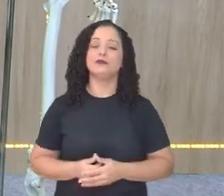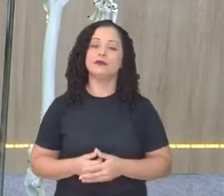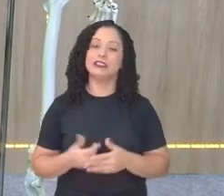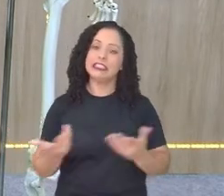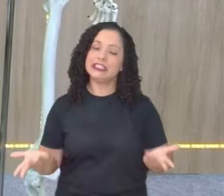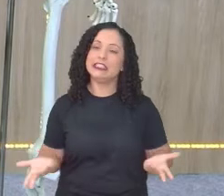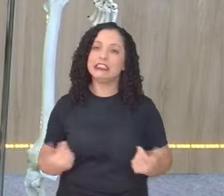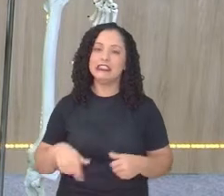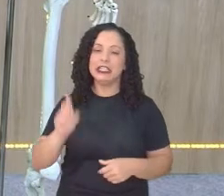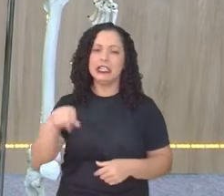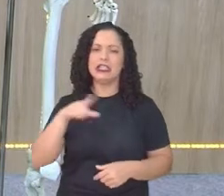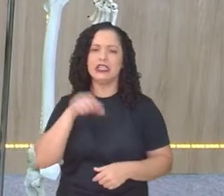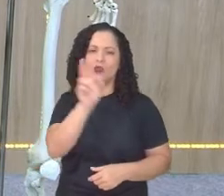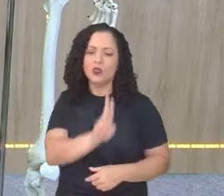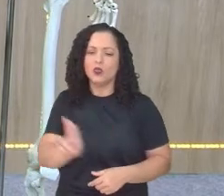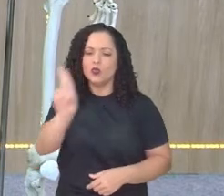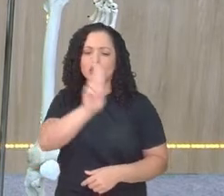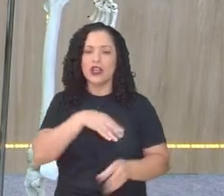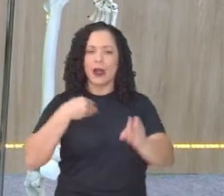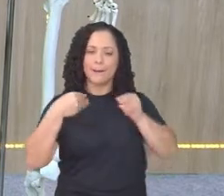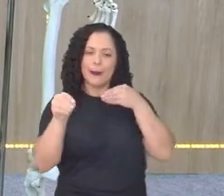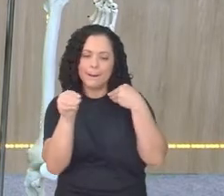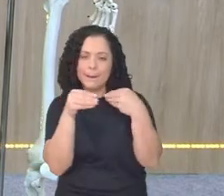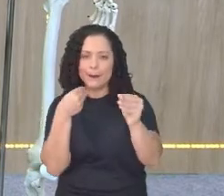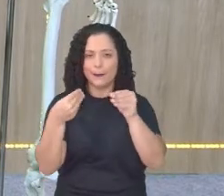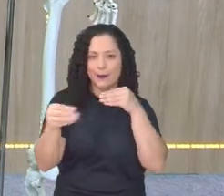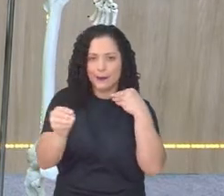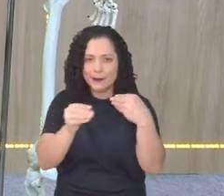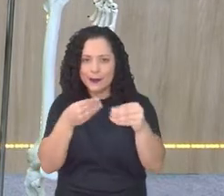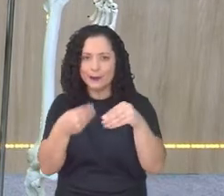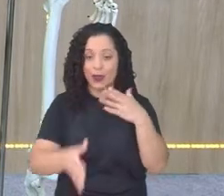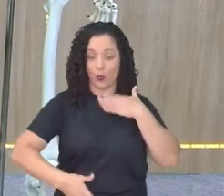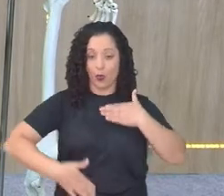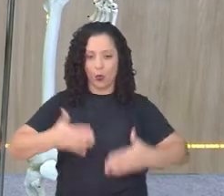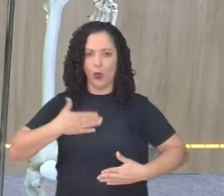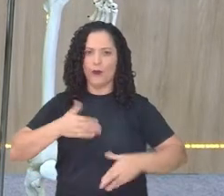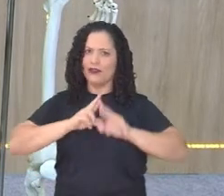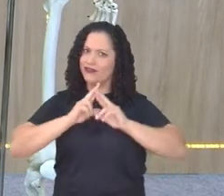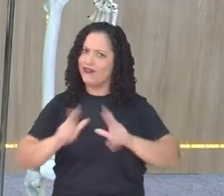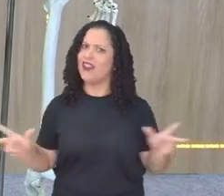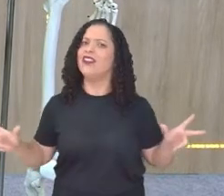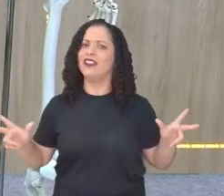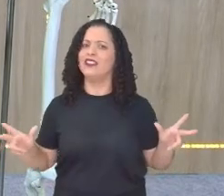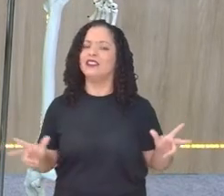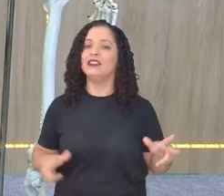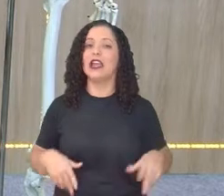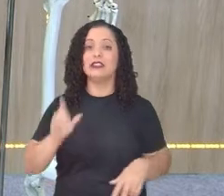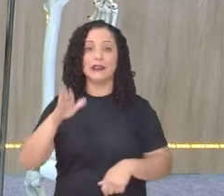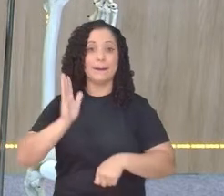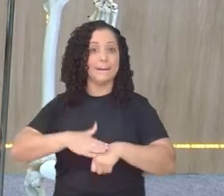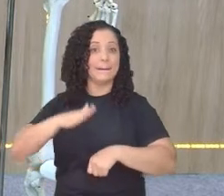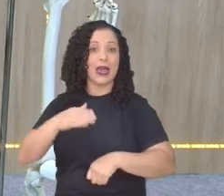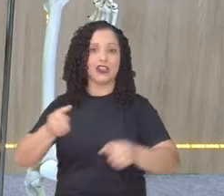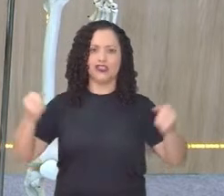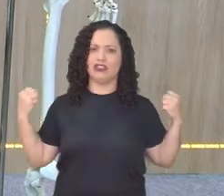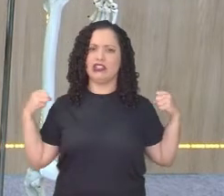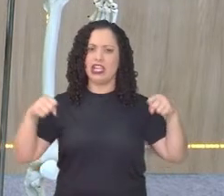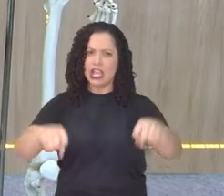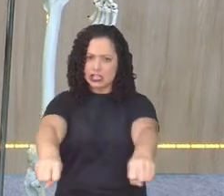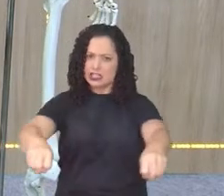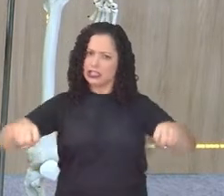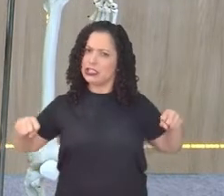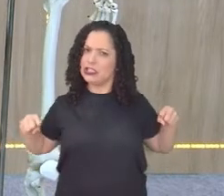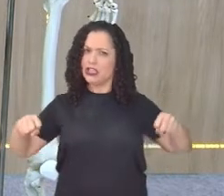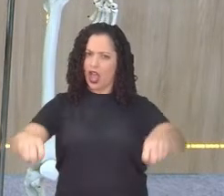ficam, vamos dizer assim, frágeis, flácidos. No nosso corpo é diferente. quanto mais a gente exercita os nossos